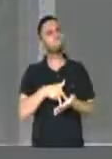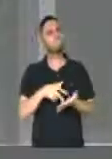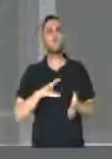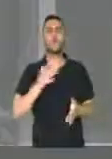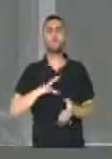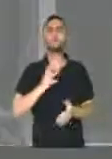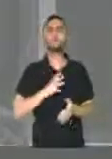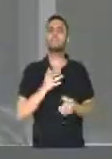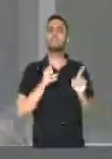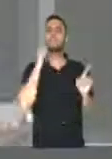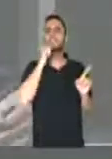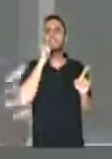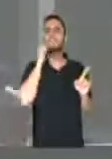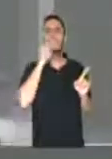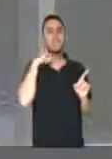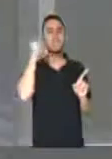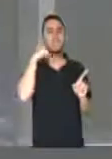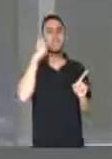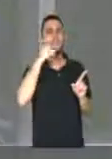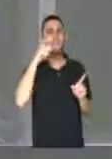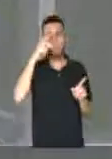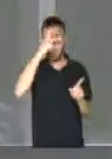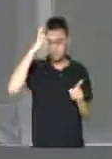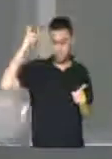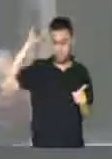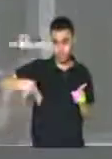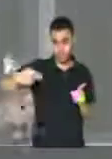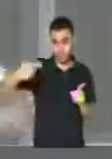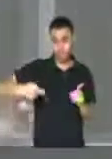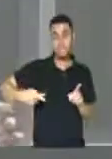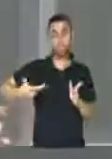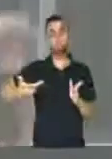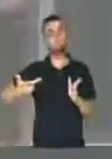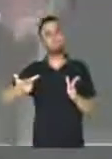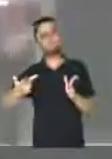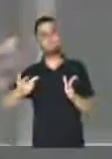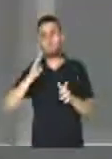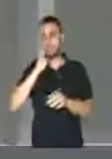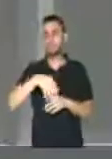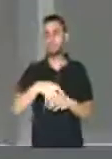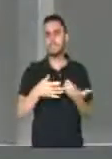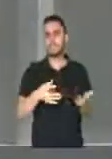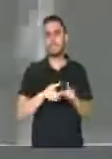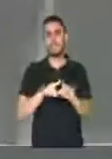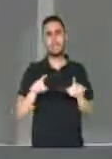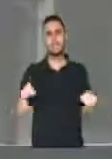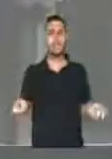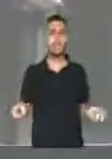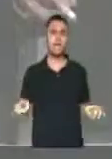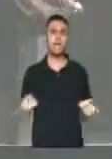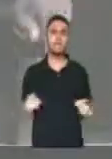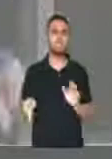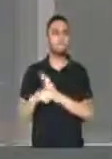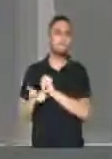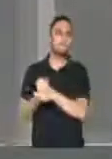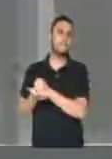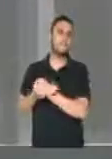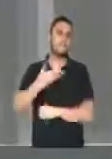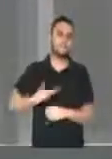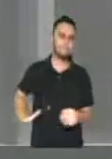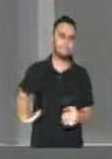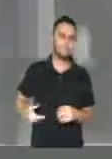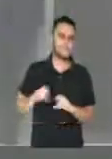mesa, tem sido aqui criticada por alguns deputados que compõem a base do governo, mas que se escondem neste